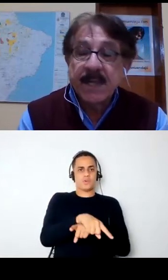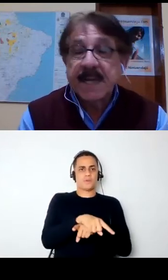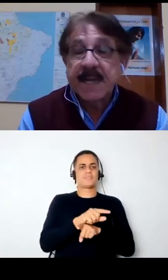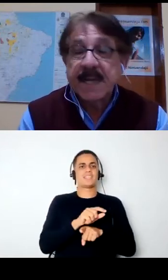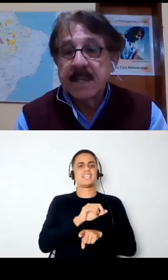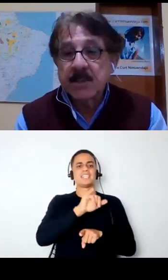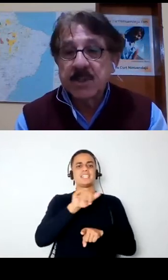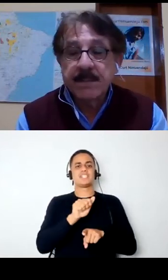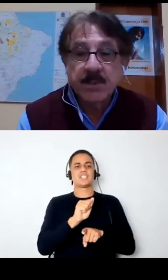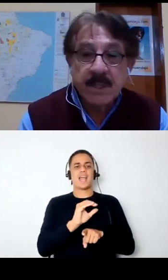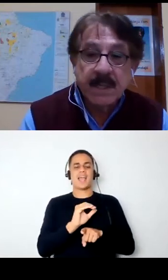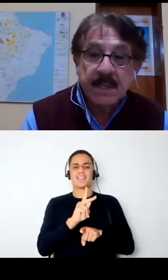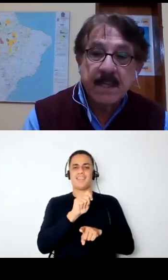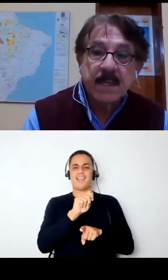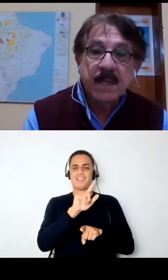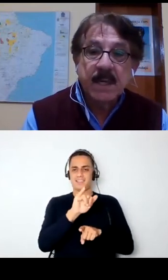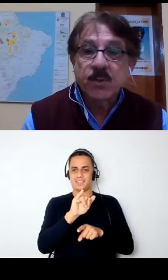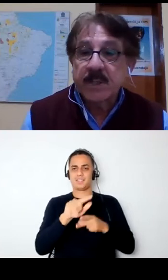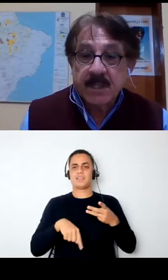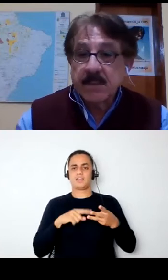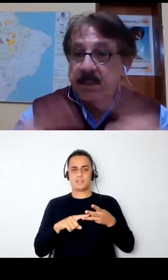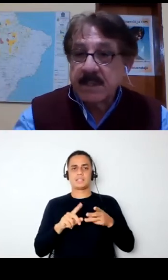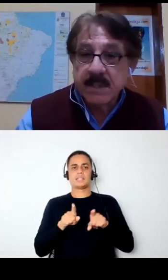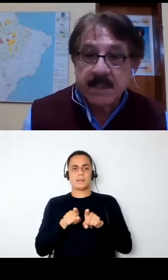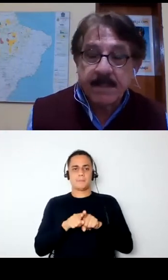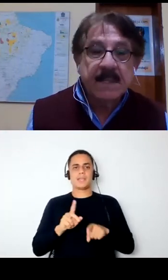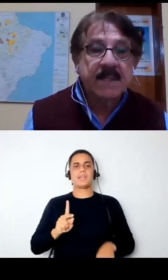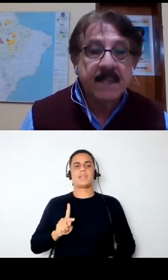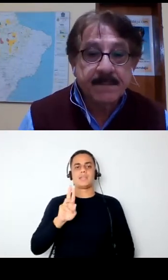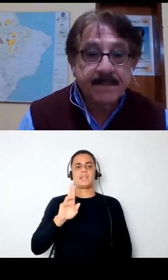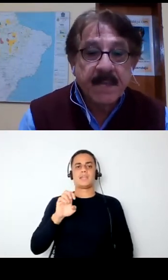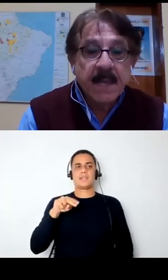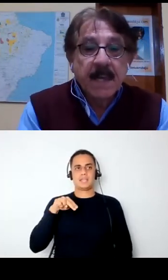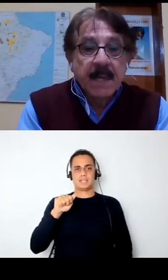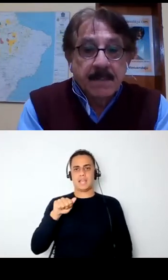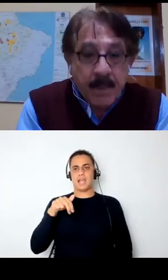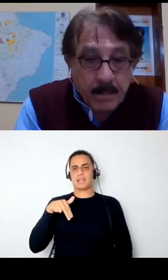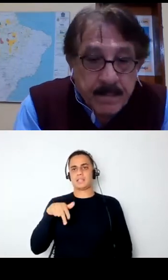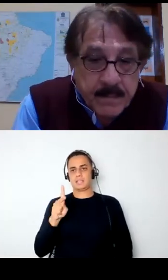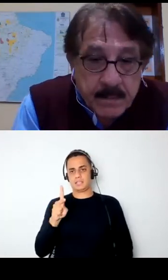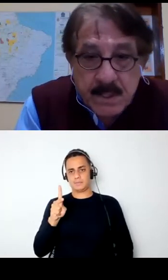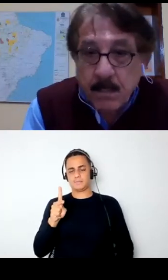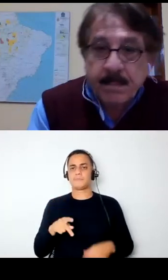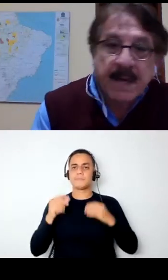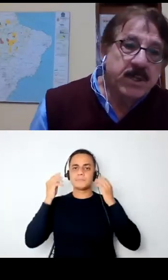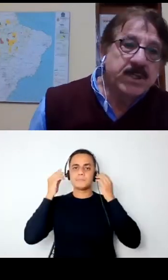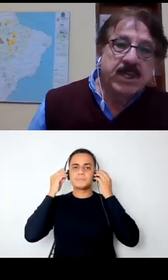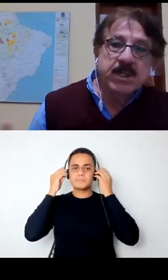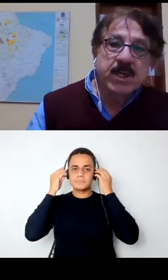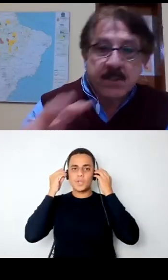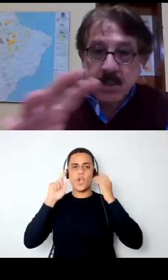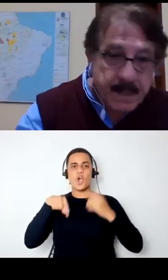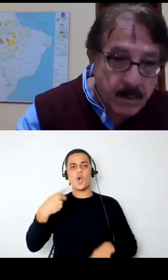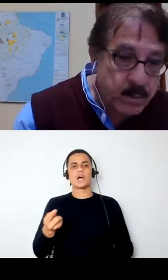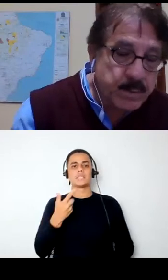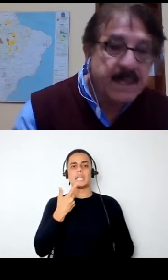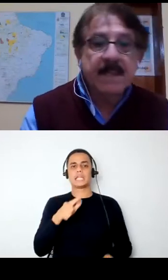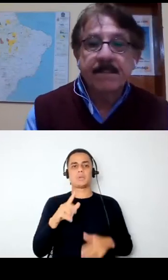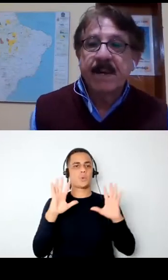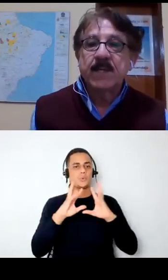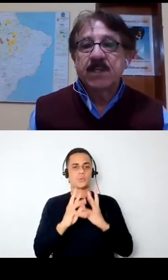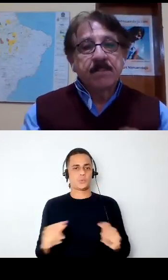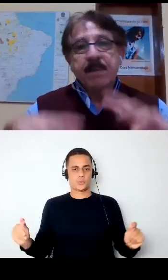e o Krenak, que eu já mencionei, né? As outras são línguas que desapareceram. Bom, vamos dar um passo adiante. Só para